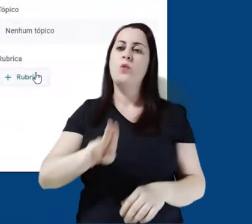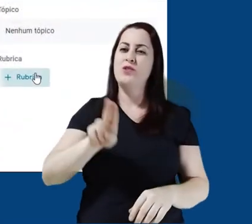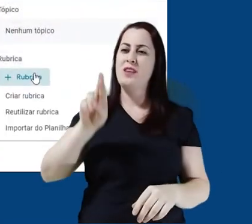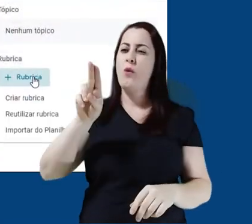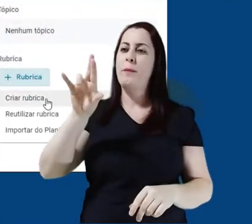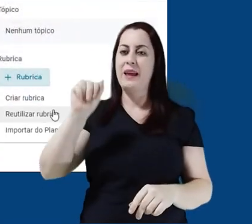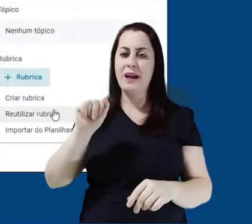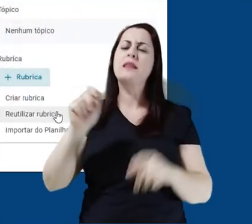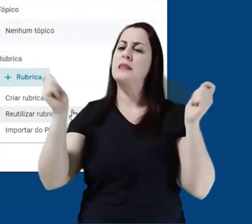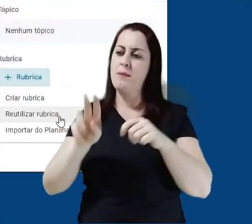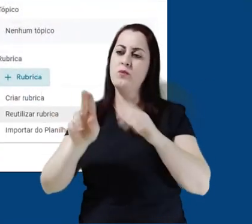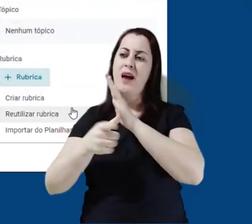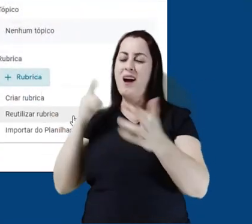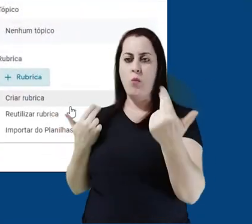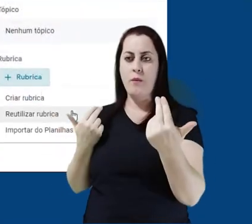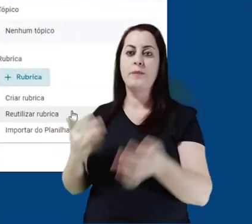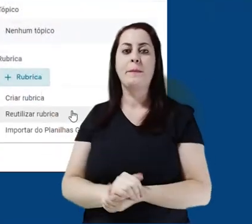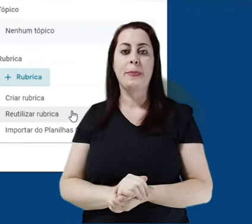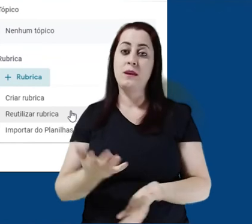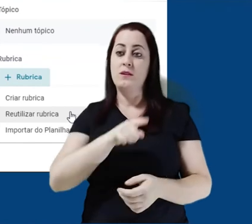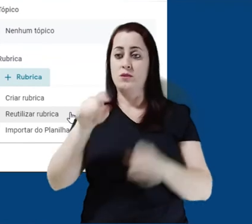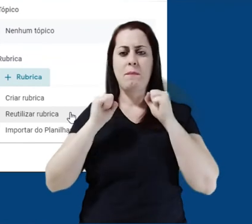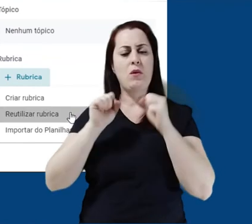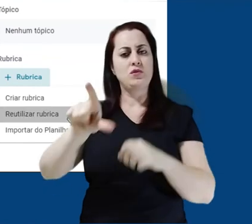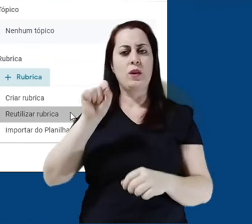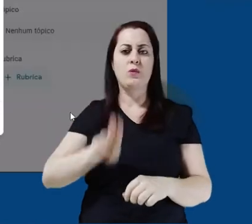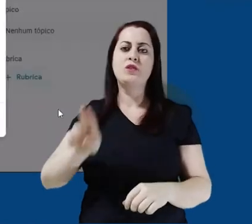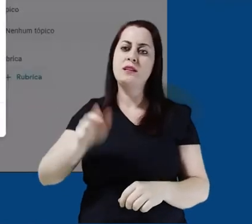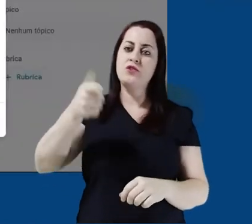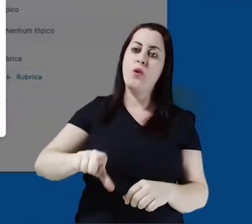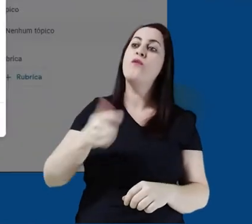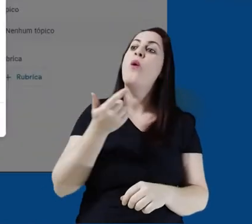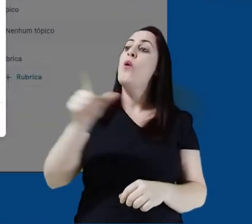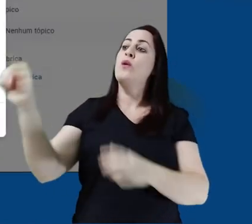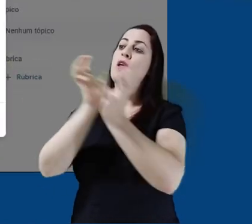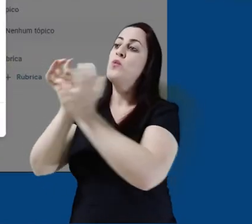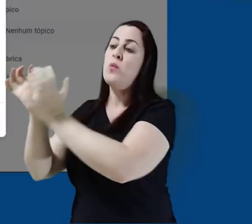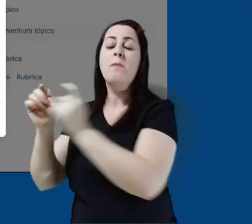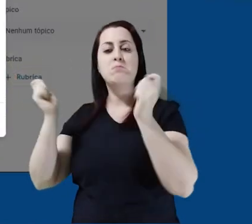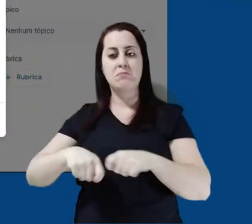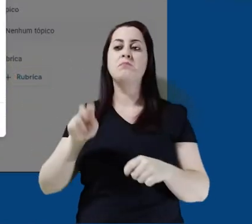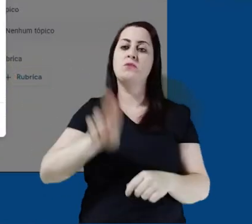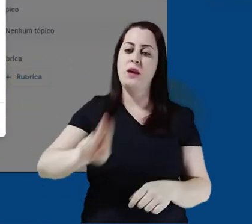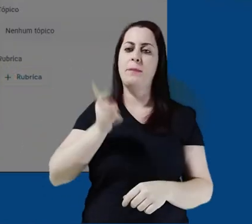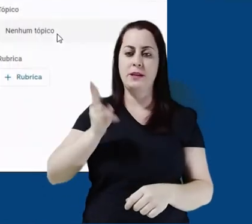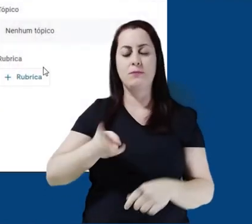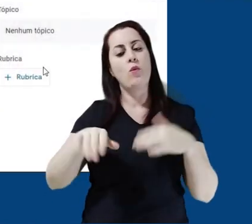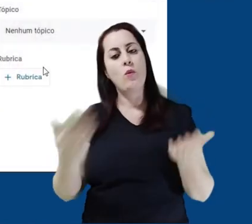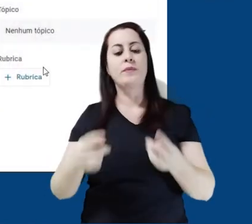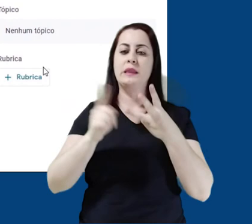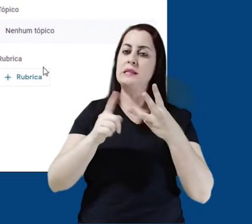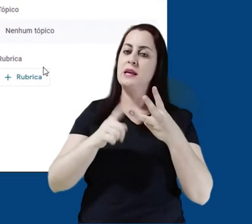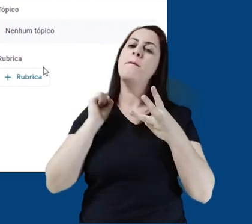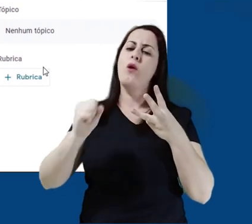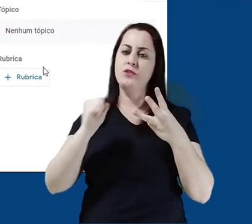não opção de utilizar obriga podemos escolher uma rubricas é utilizado anteriormente você também pode escolher reutilizar rubricas de outras turmas com a